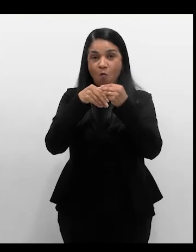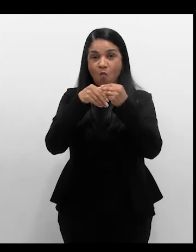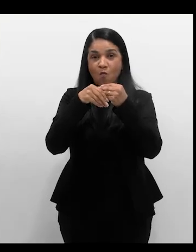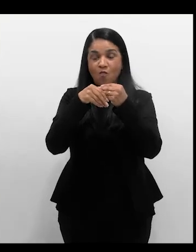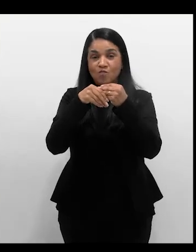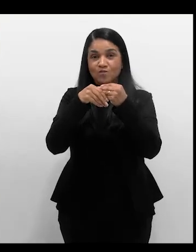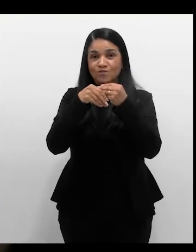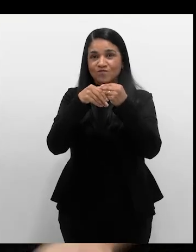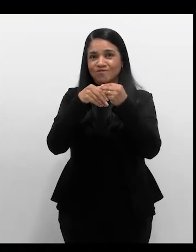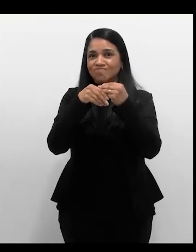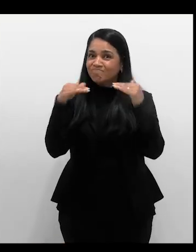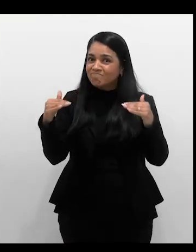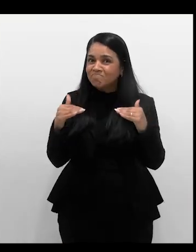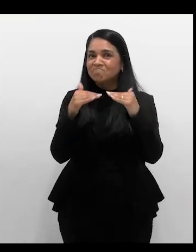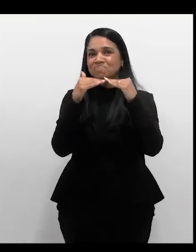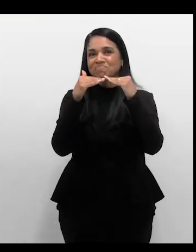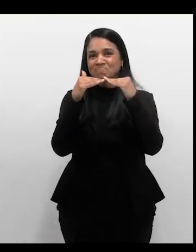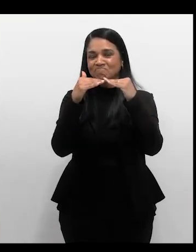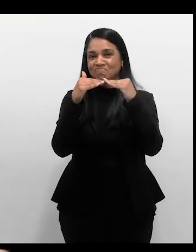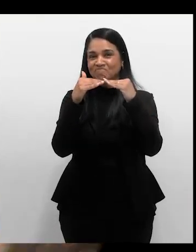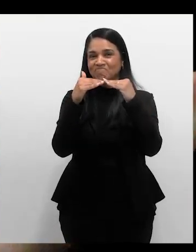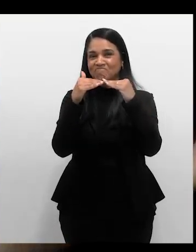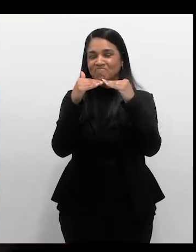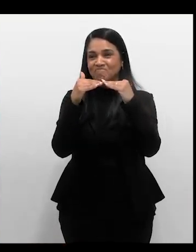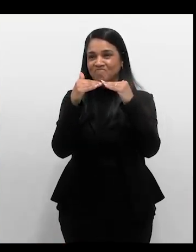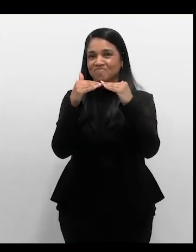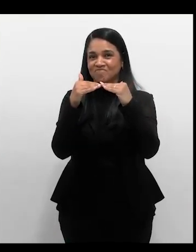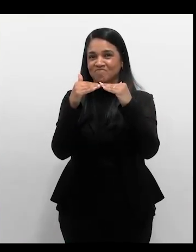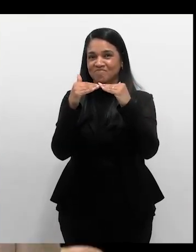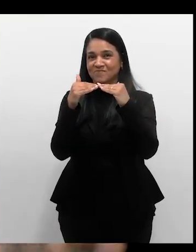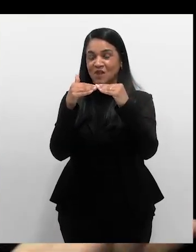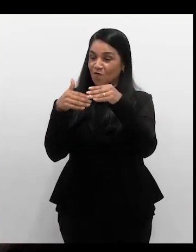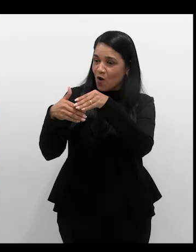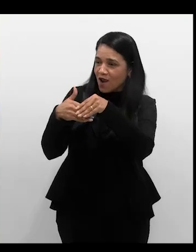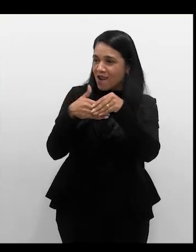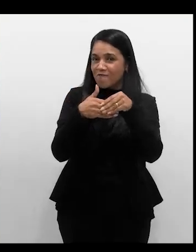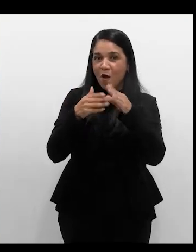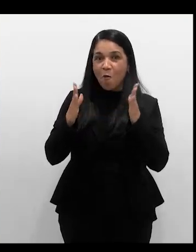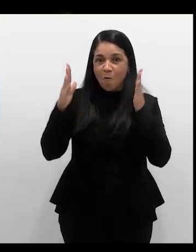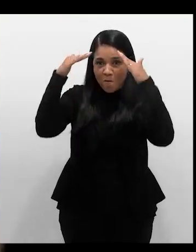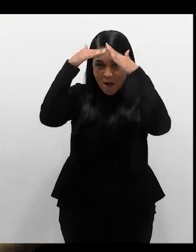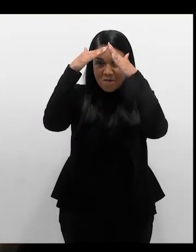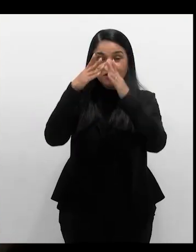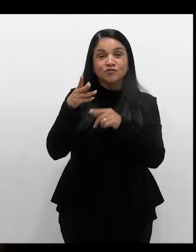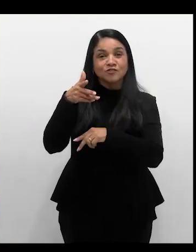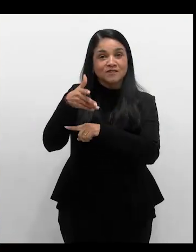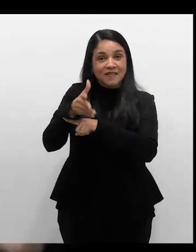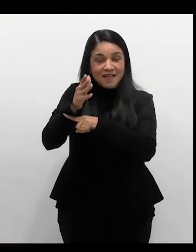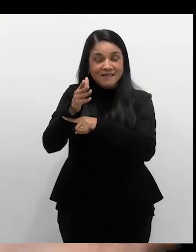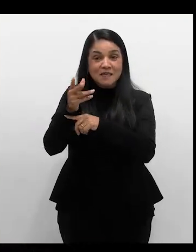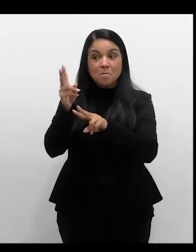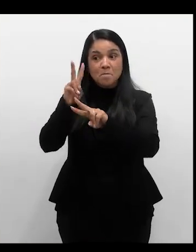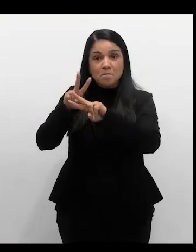Deus, é claro que esse cara iria levar. Claro. Depois de ficar um dia inteiro com